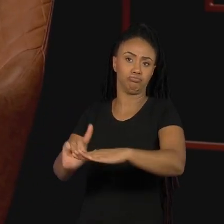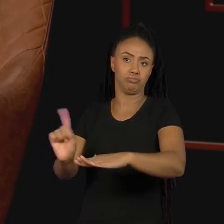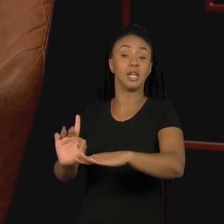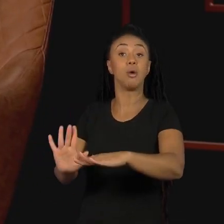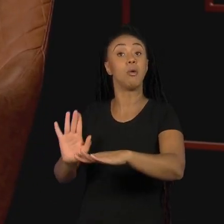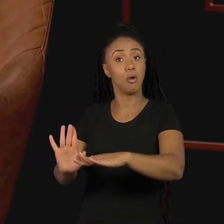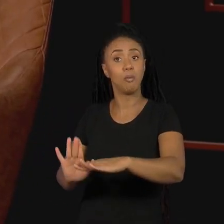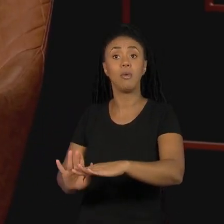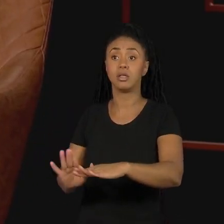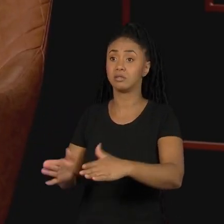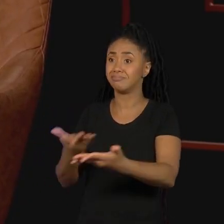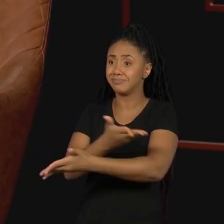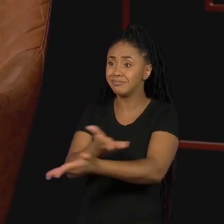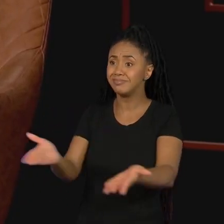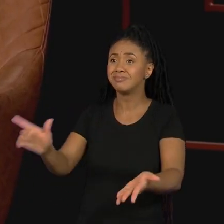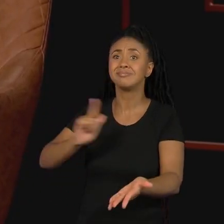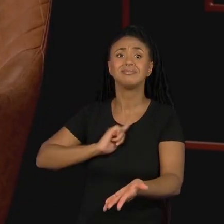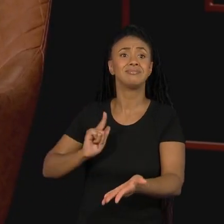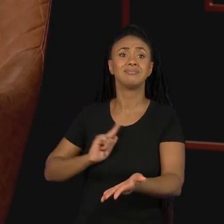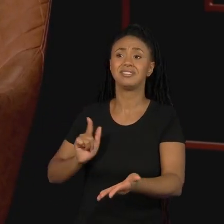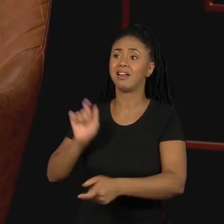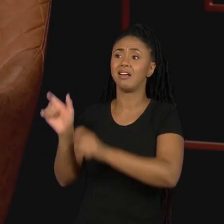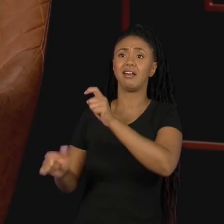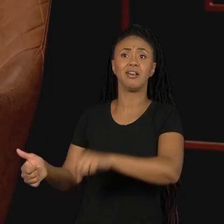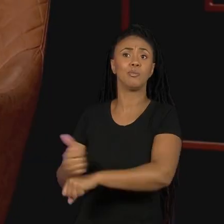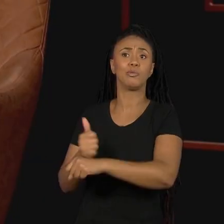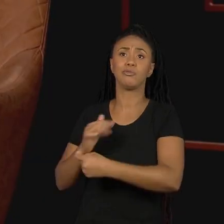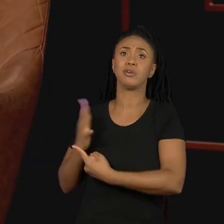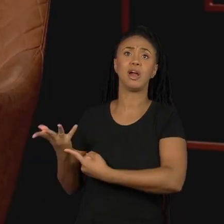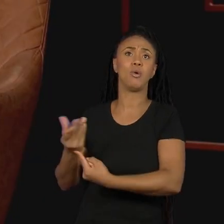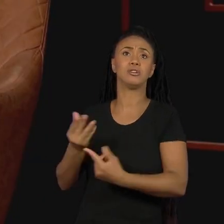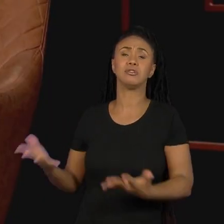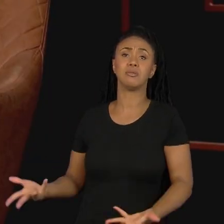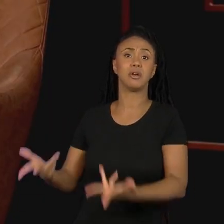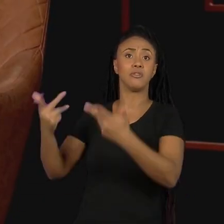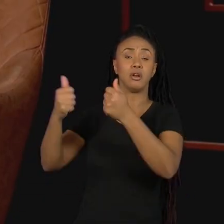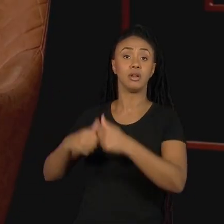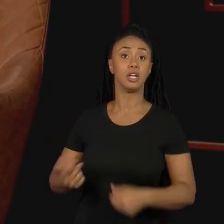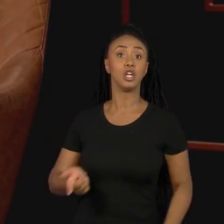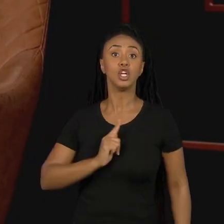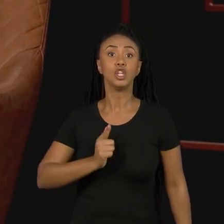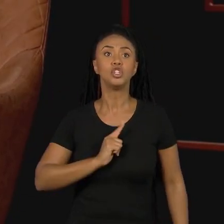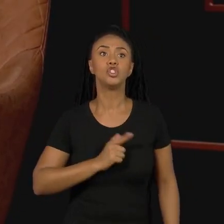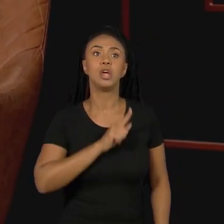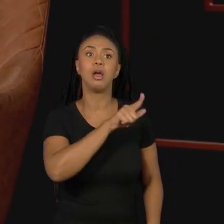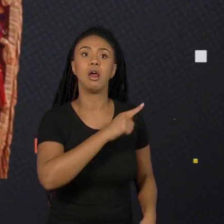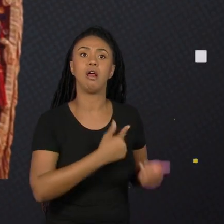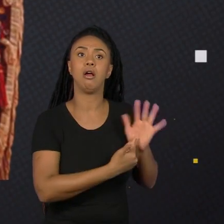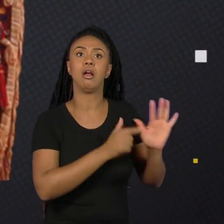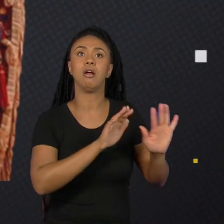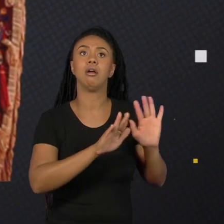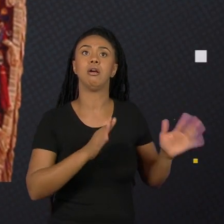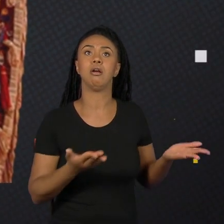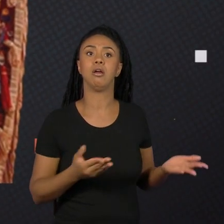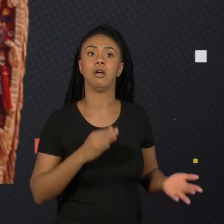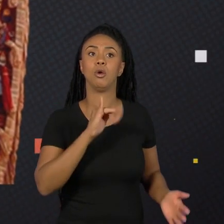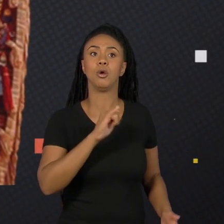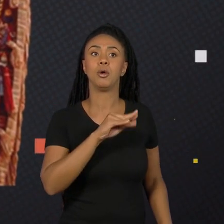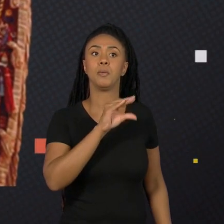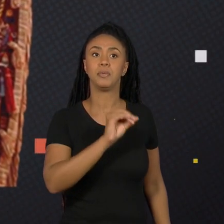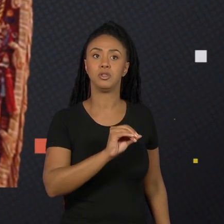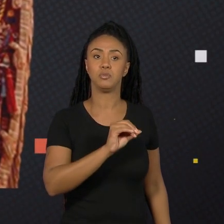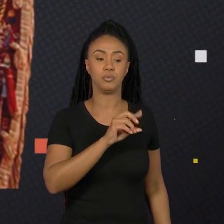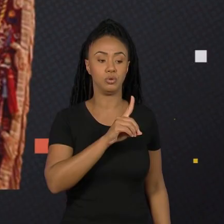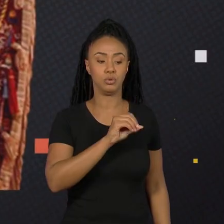artistas maravilhosos. Por exemplo, a ocorrência no Brasil do Bispo do Rosário é uma coisa preciosíssima. O que ele fez.